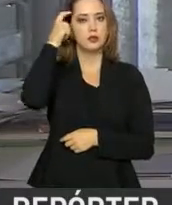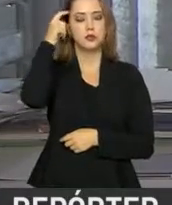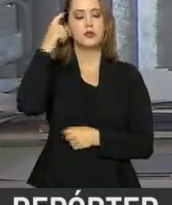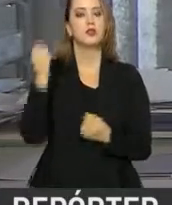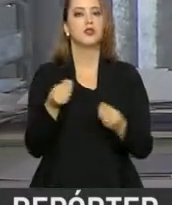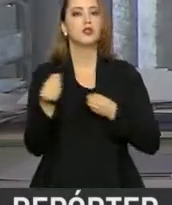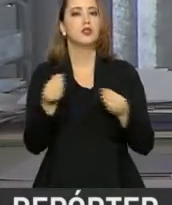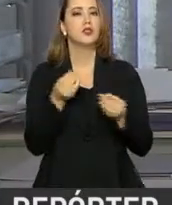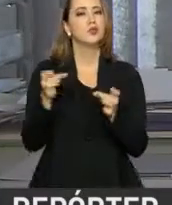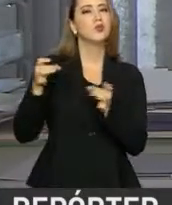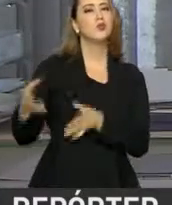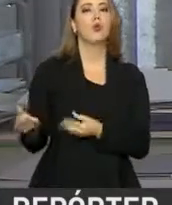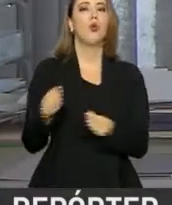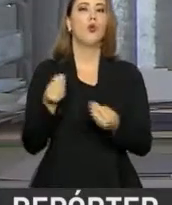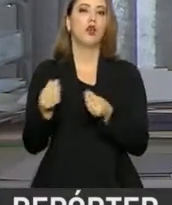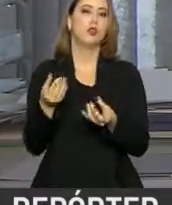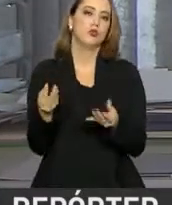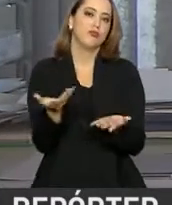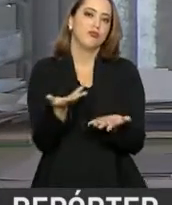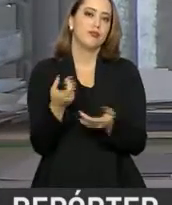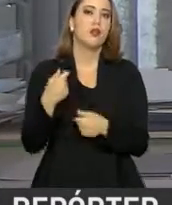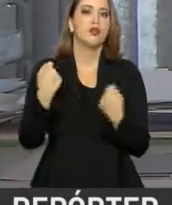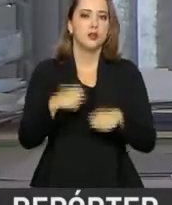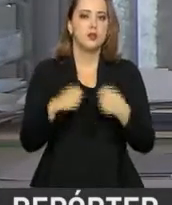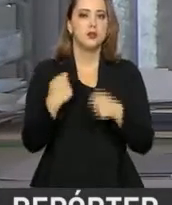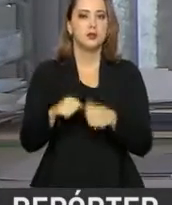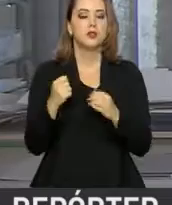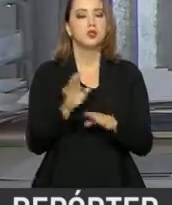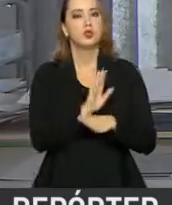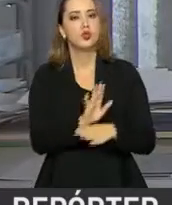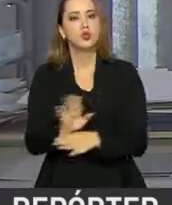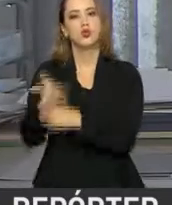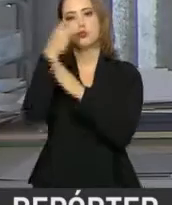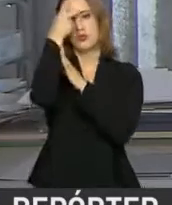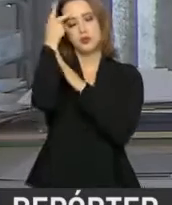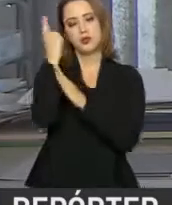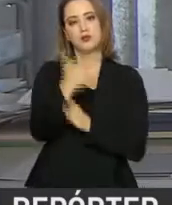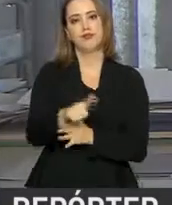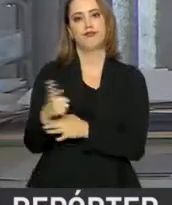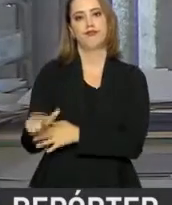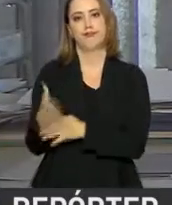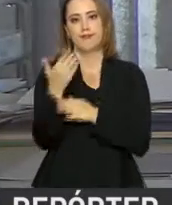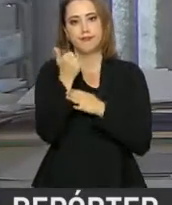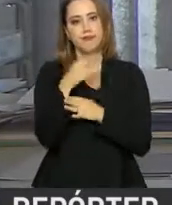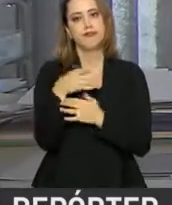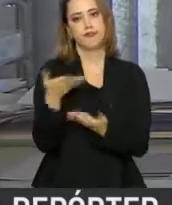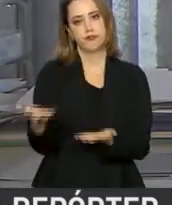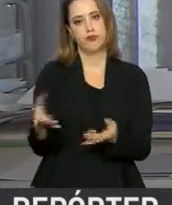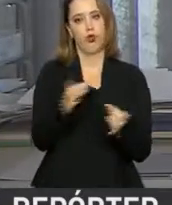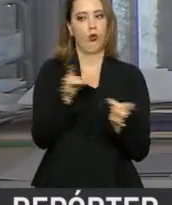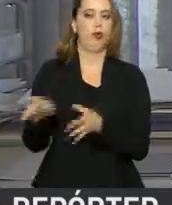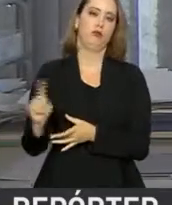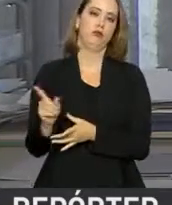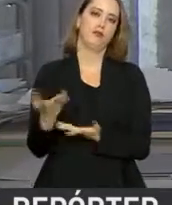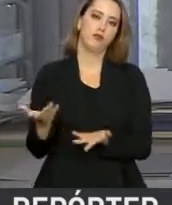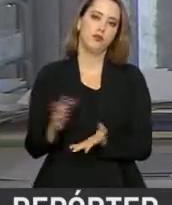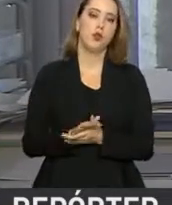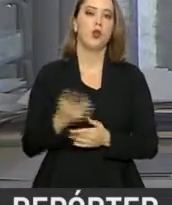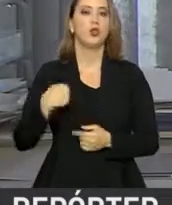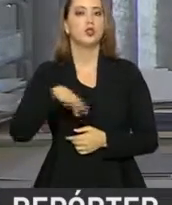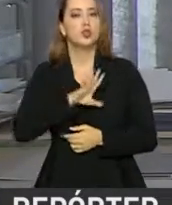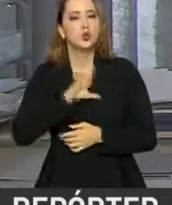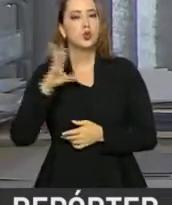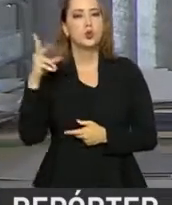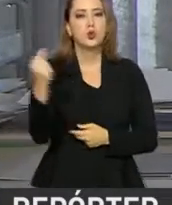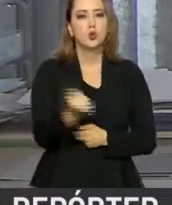quanto que a gente está desperdiçando e quantas pessoas poderiam se aproveitar aproveitar esses alimentos então na realidade todos ganhariam